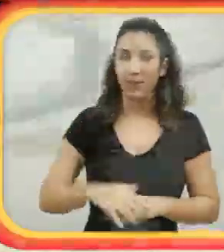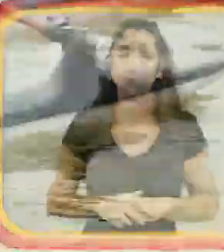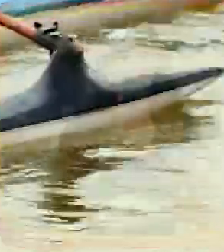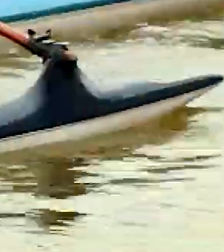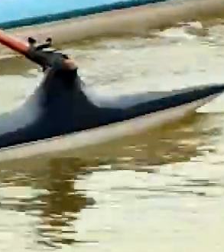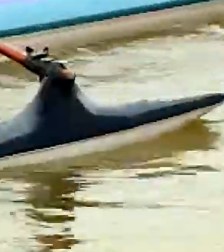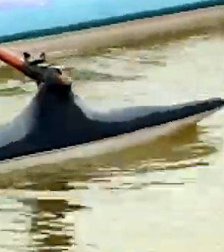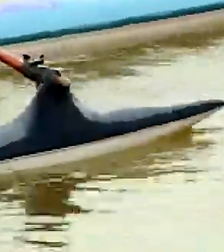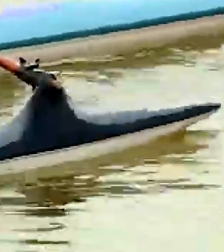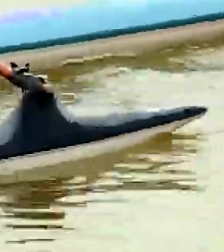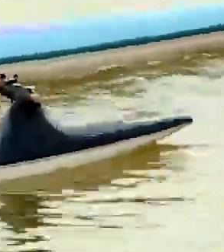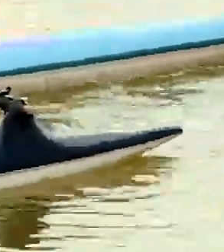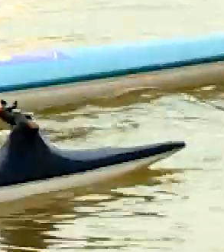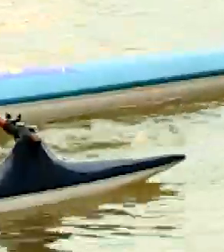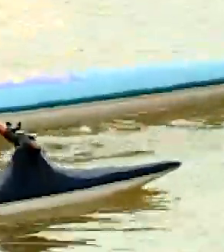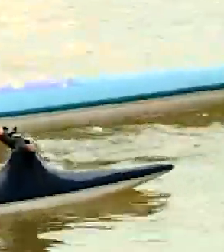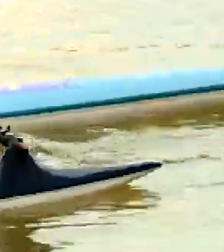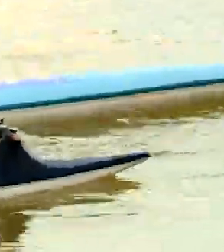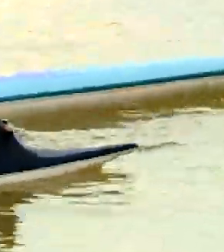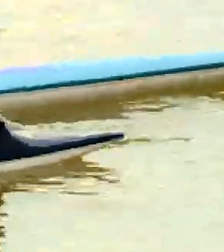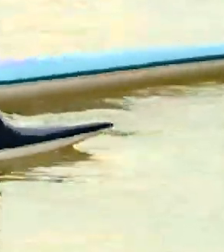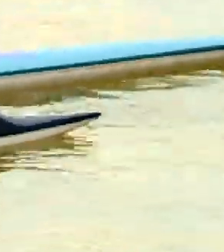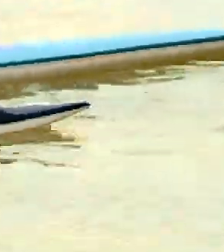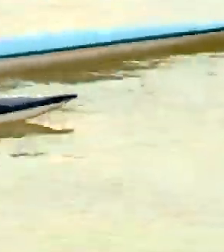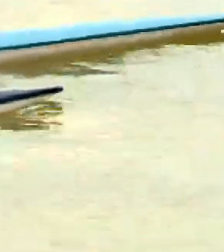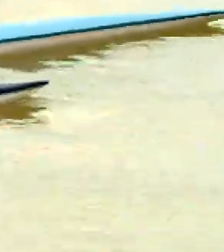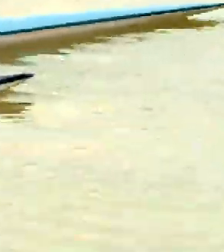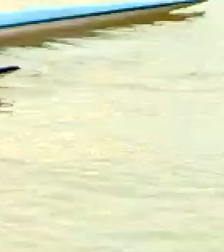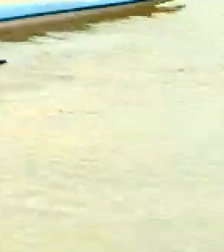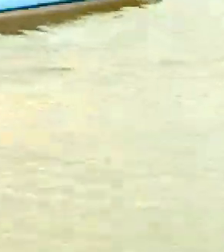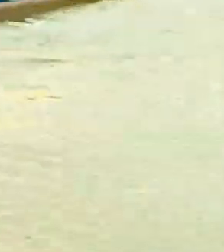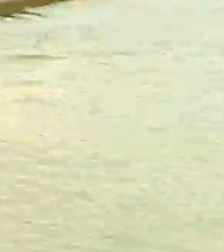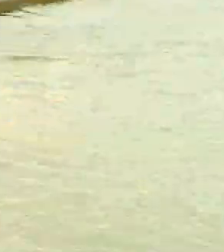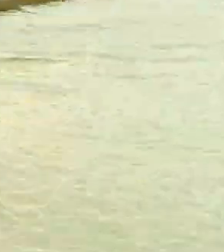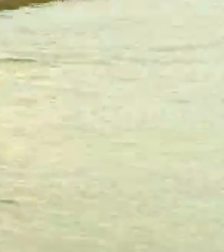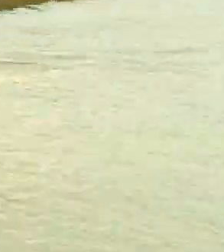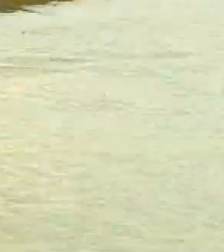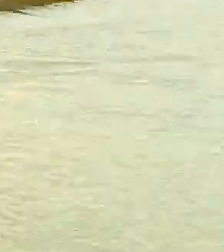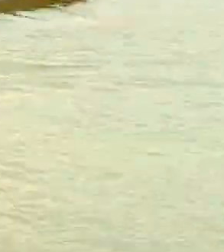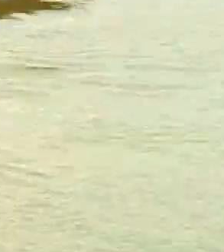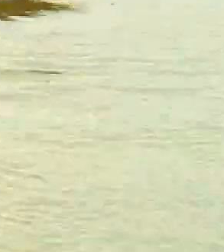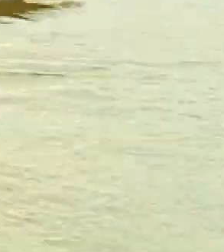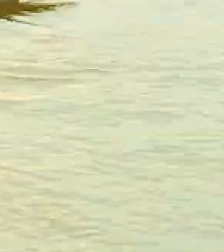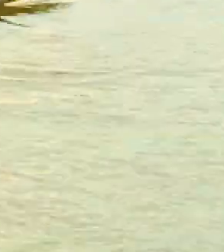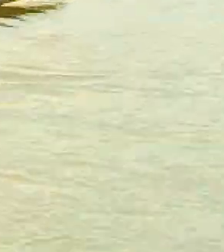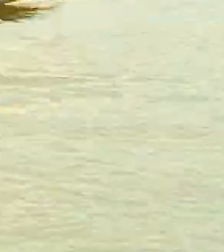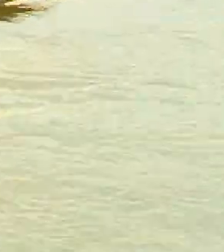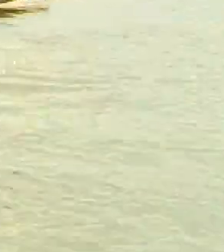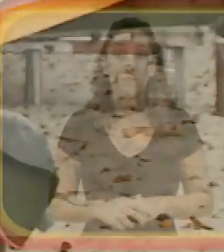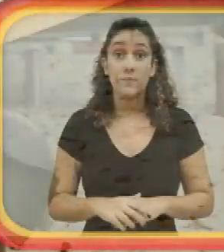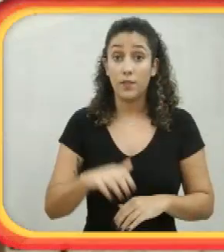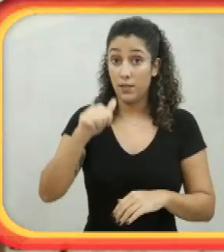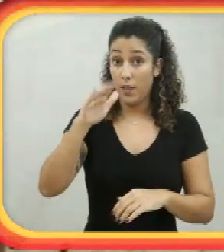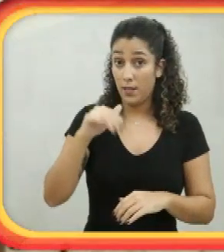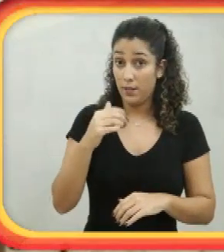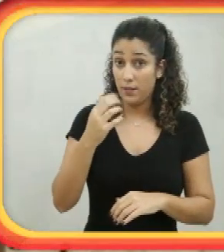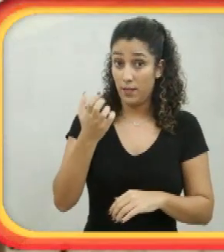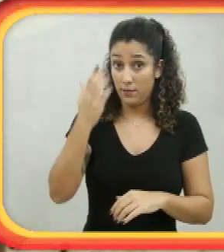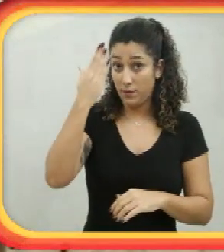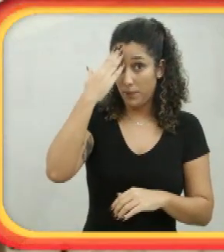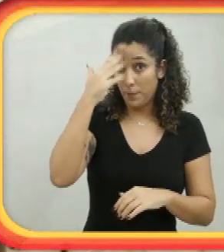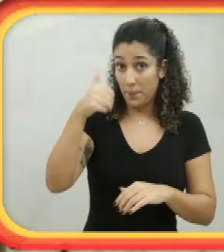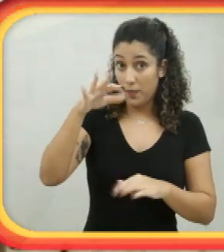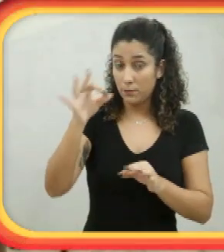treinar o William. Sorridente, William rema na direção de Alessandra e Nicolás à beira-mar. Com a mão direita, ergue o remo. Quem quiser saber mais